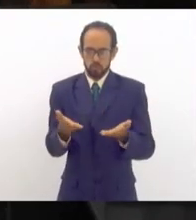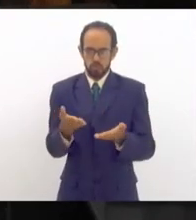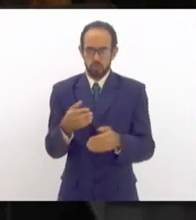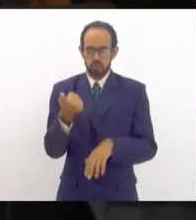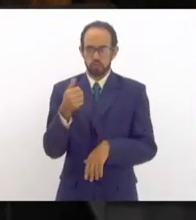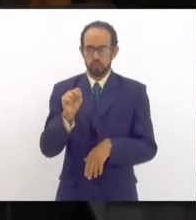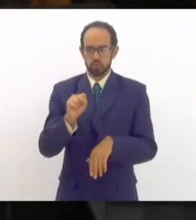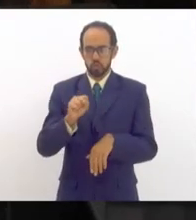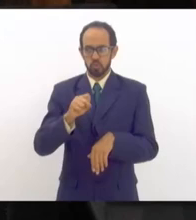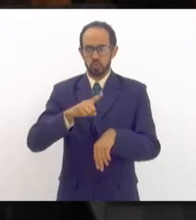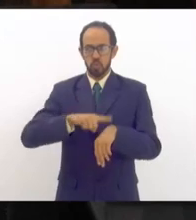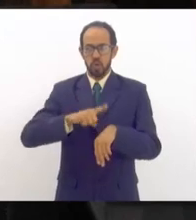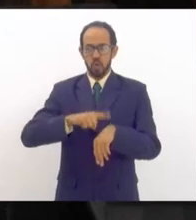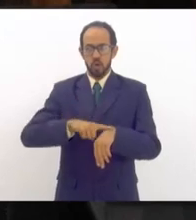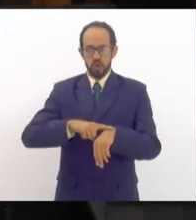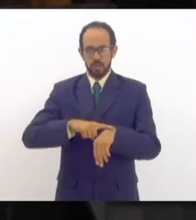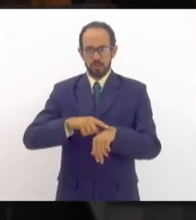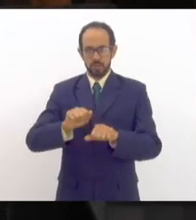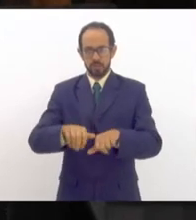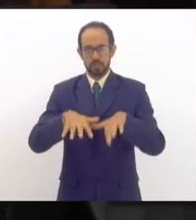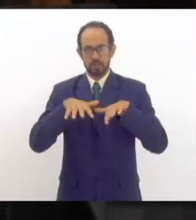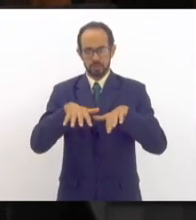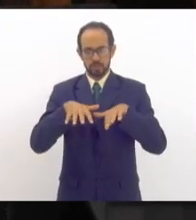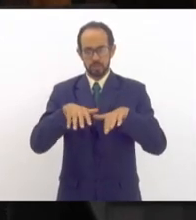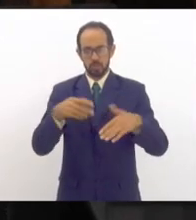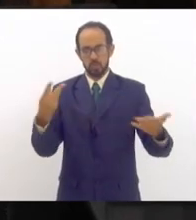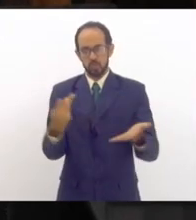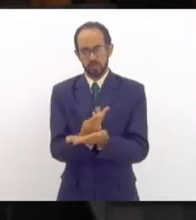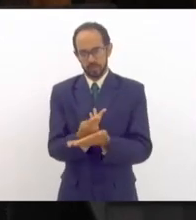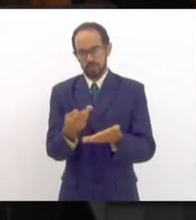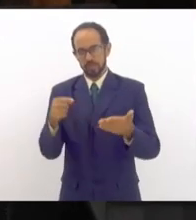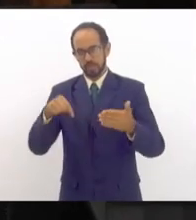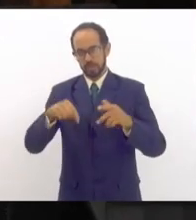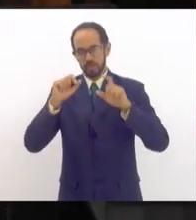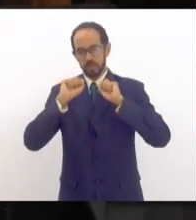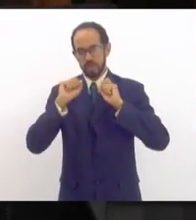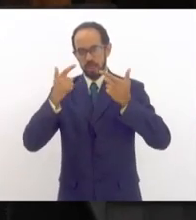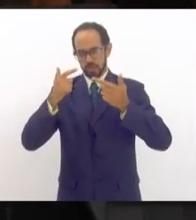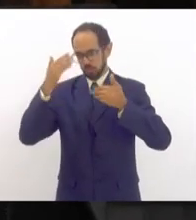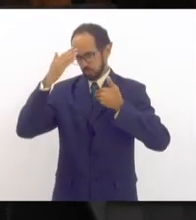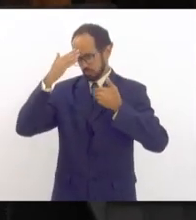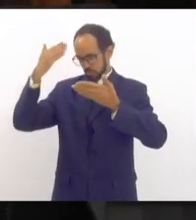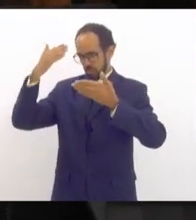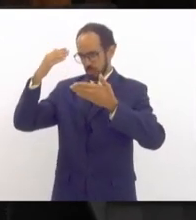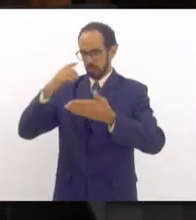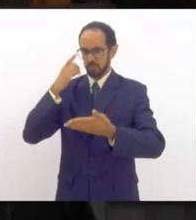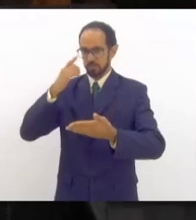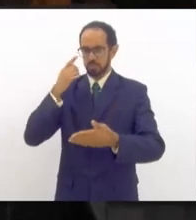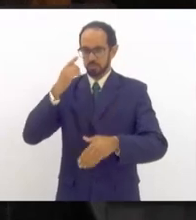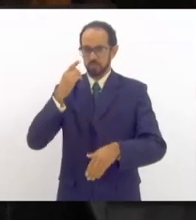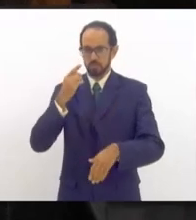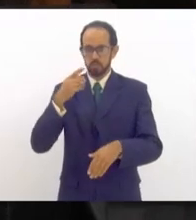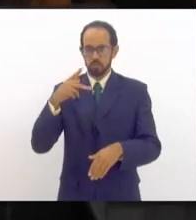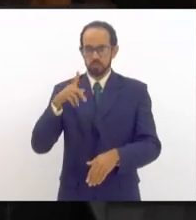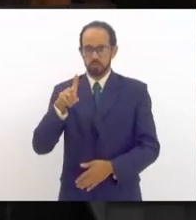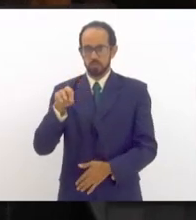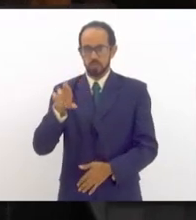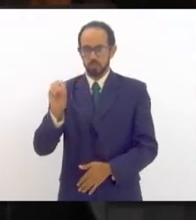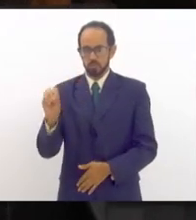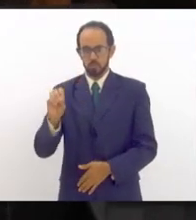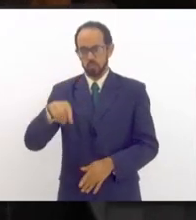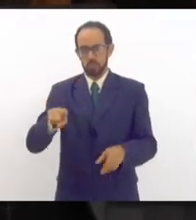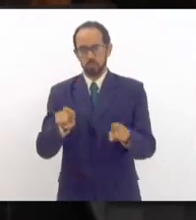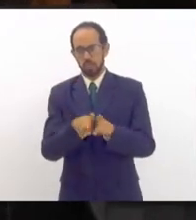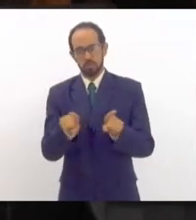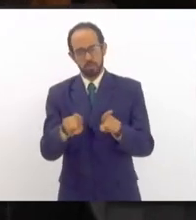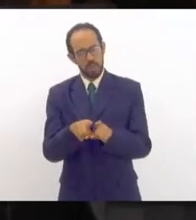18 horas nessa sessão que teremos aqui nessa casa muito obrigado deputado Pedro Brasão e a